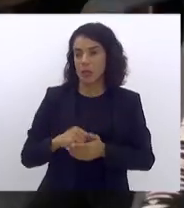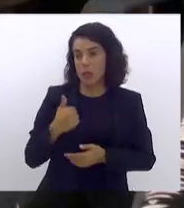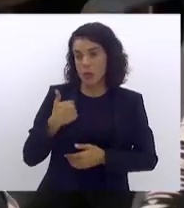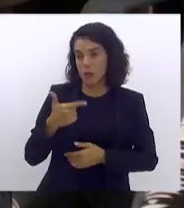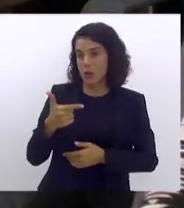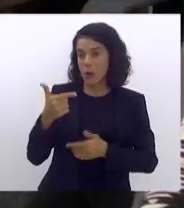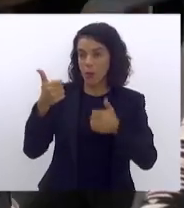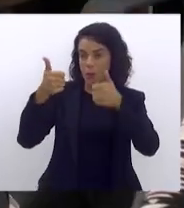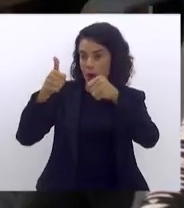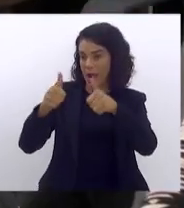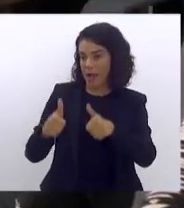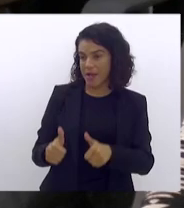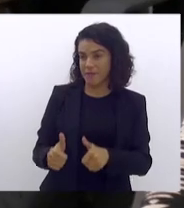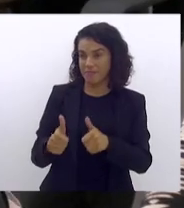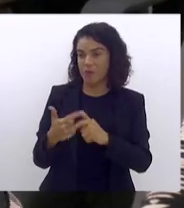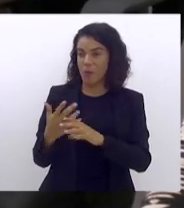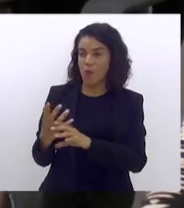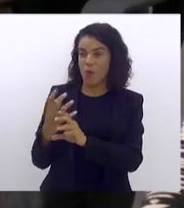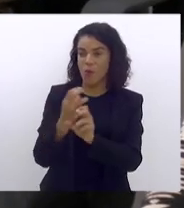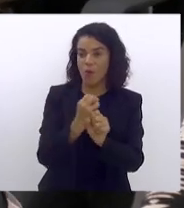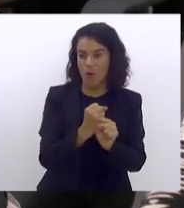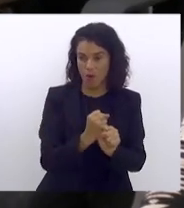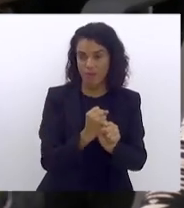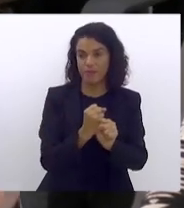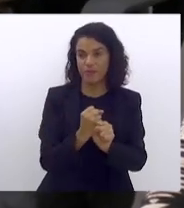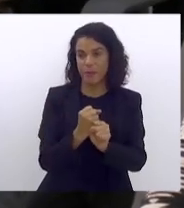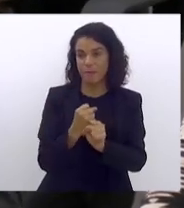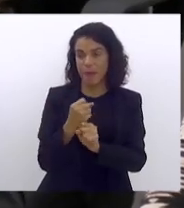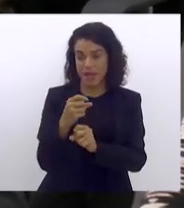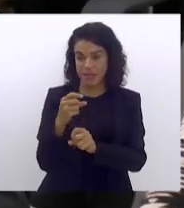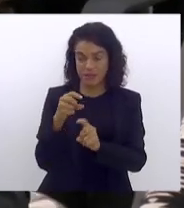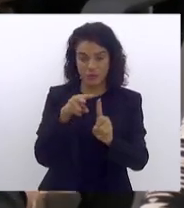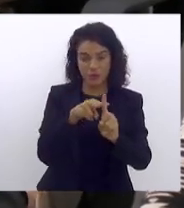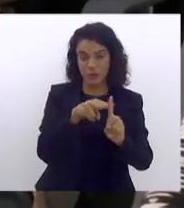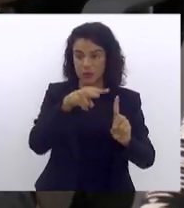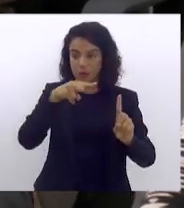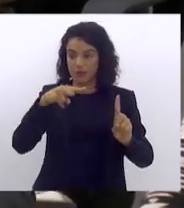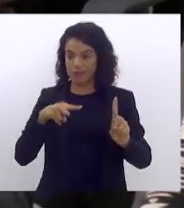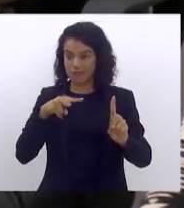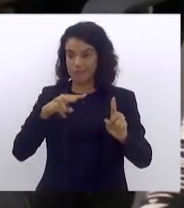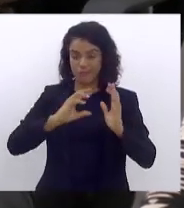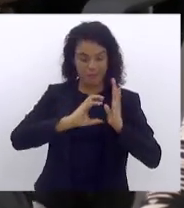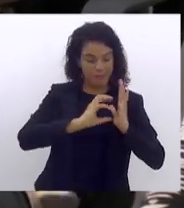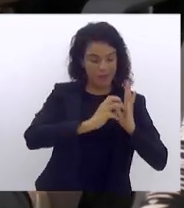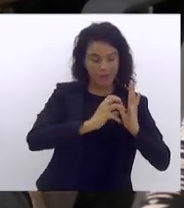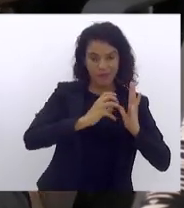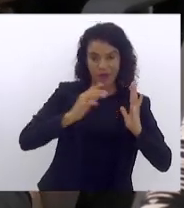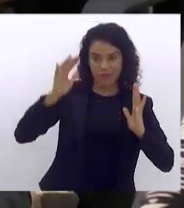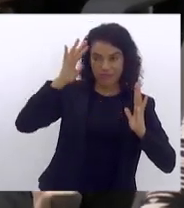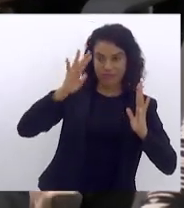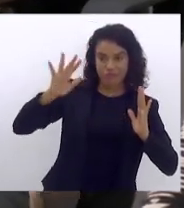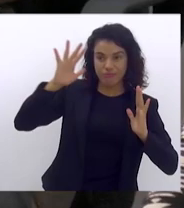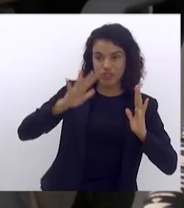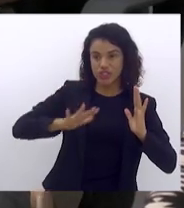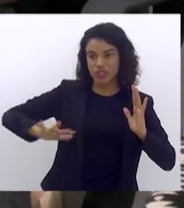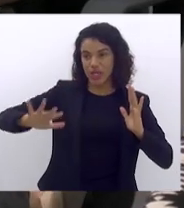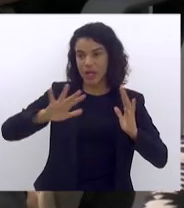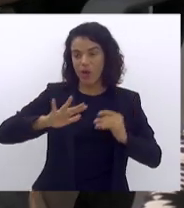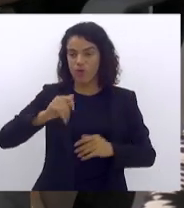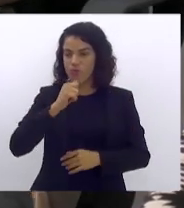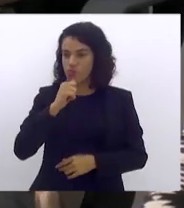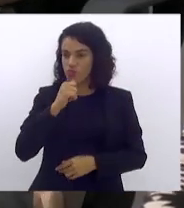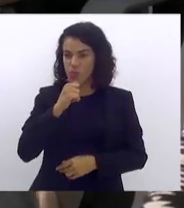avaliação, porque não fiz esse levantamento, mas a minha percepção é que, do ponto de vista partidário, ideológico, mais geral, não tem havido